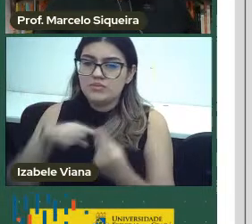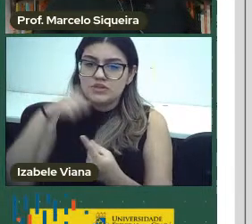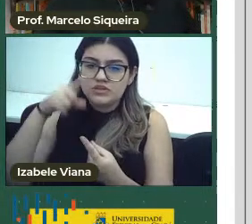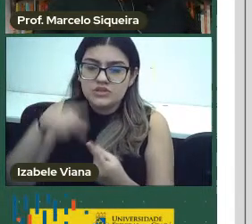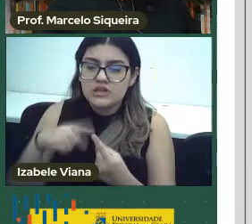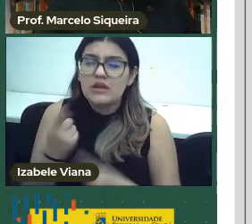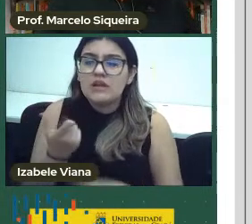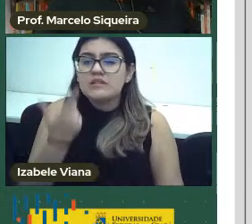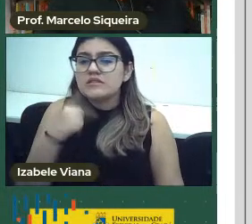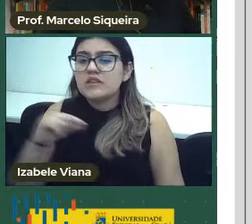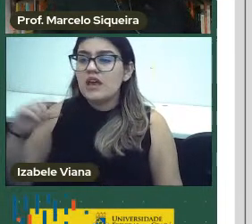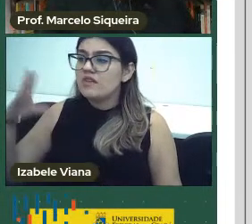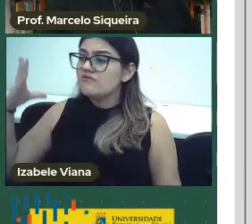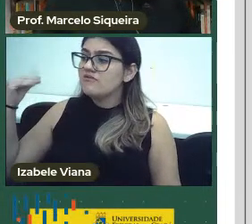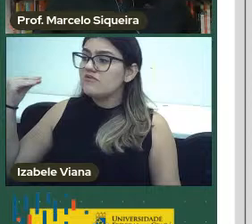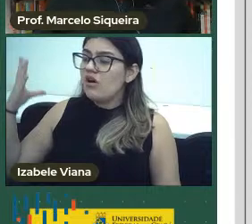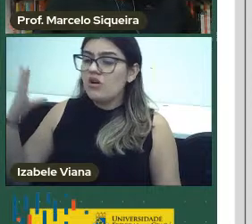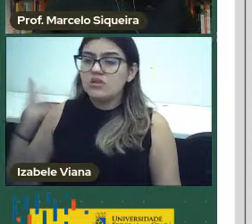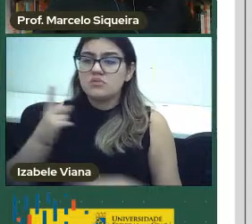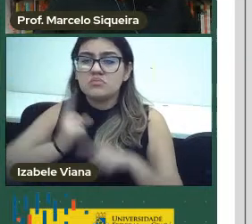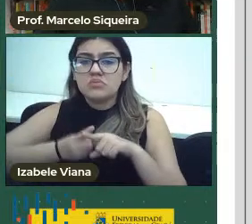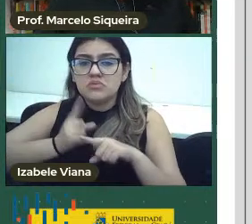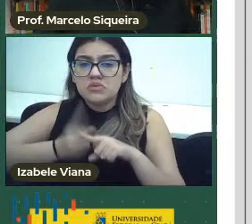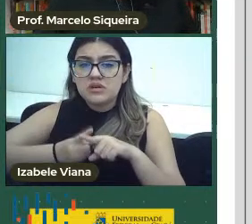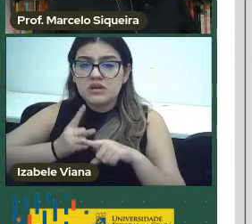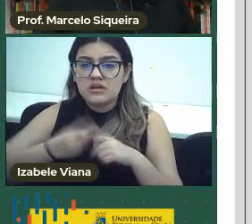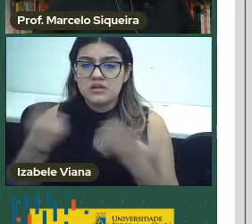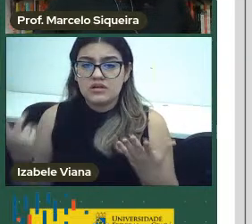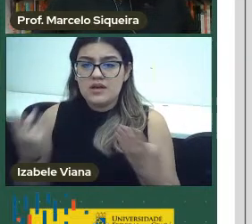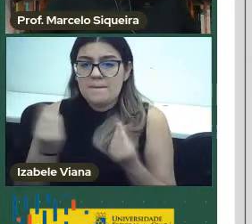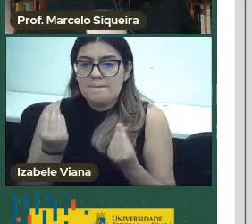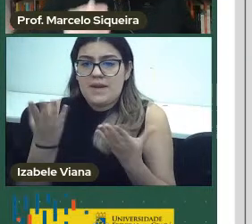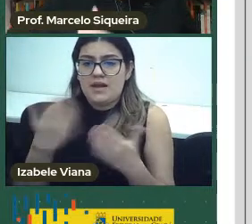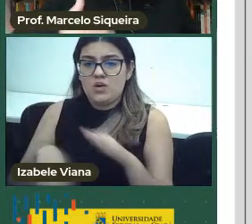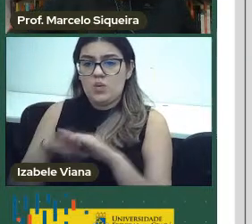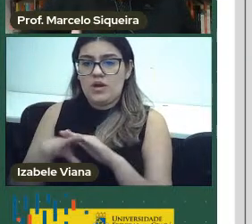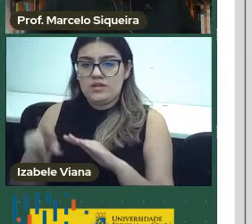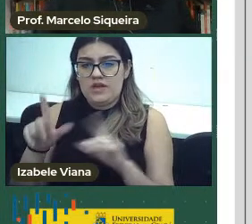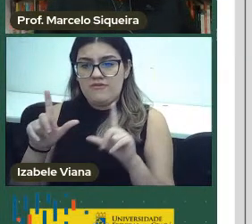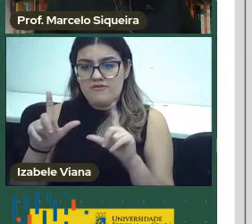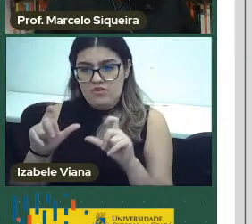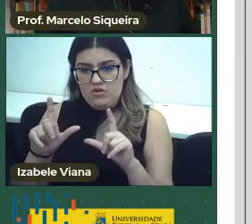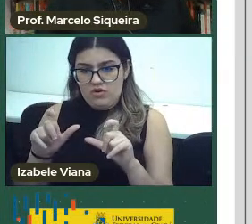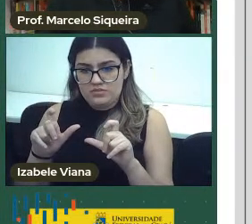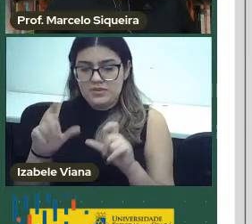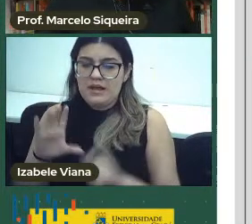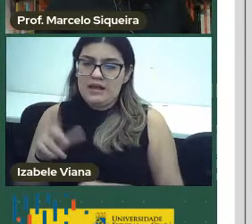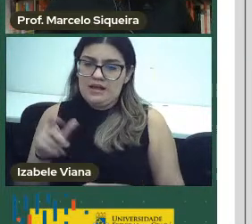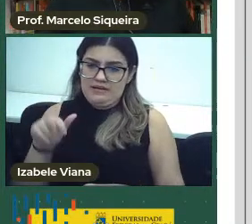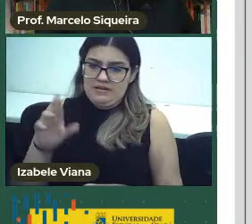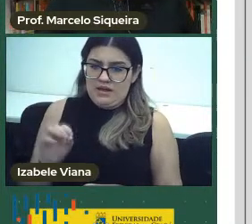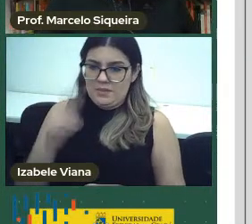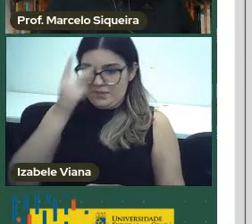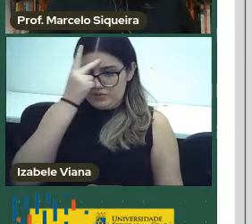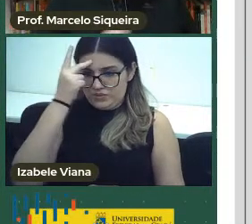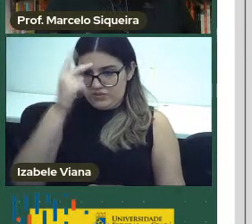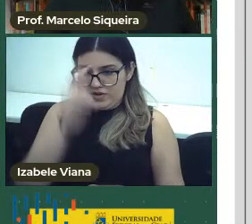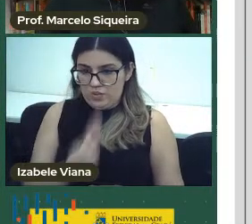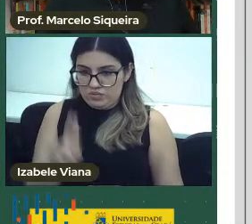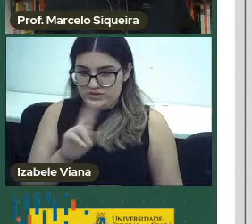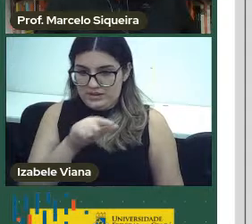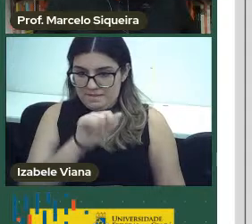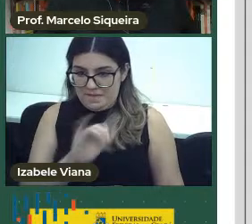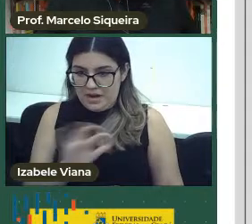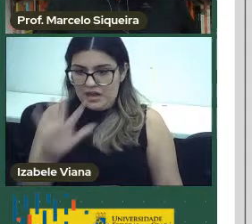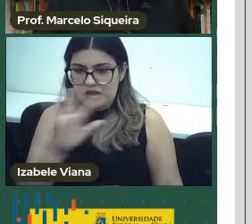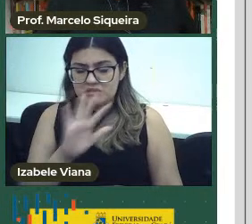foto, por que foi tirada a foto, por que foi guardada a foto. É claro que o uso que o usuário vai fazer dessa imagem pode